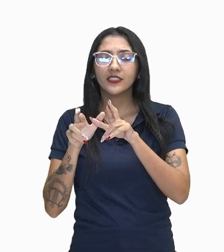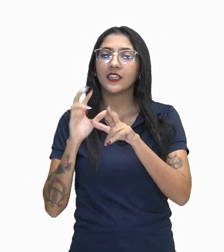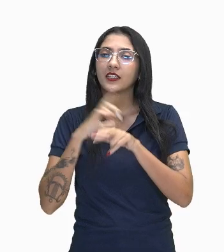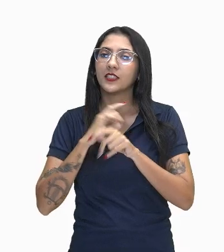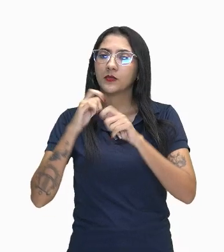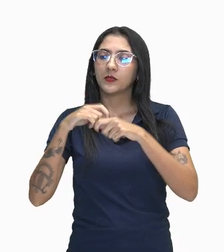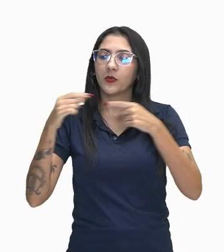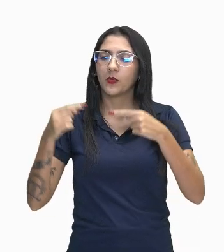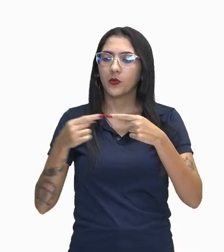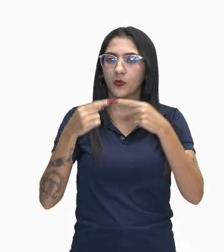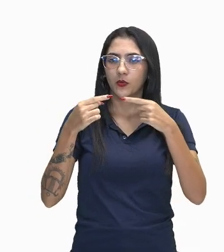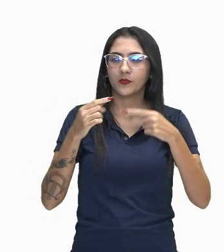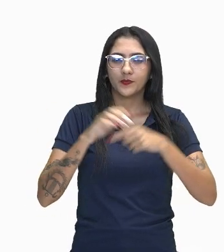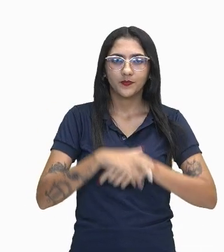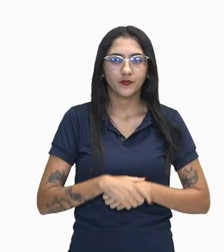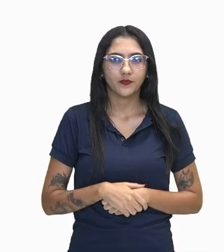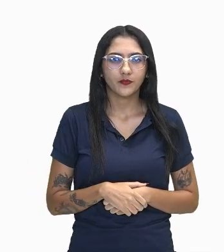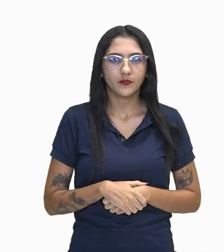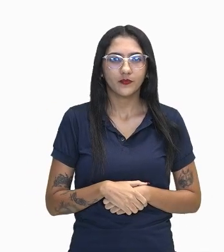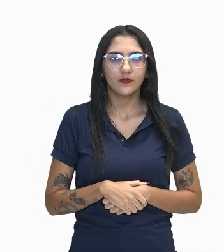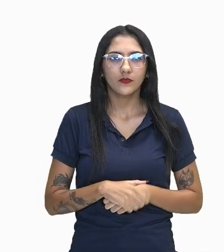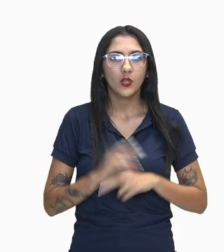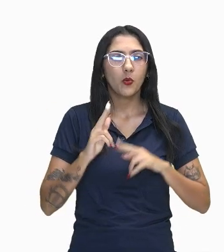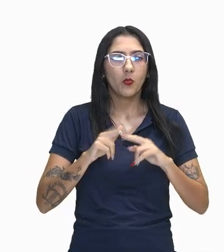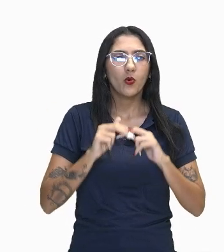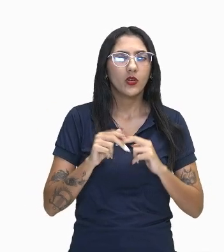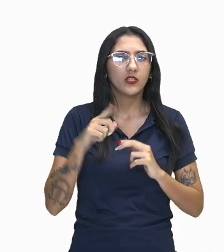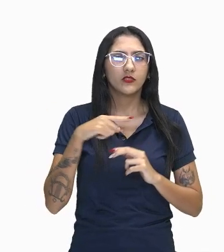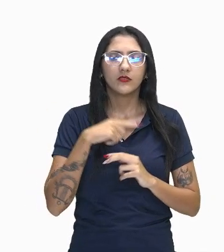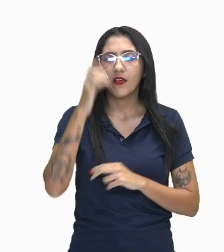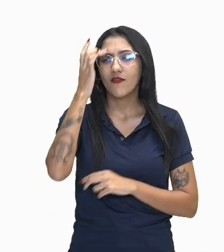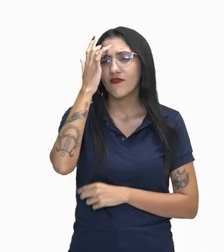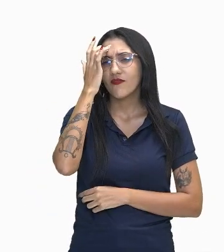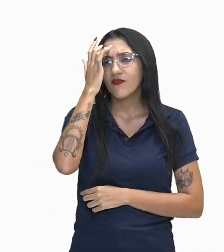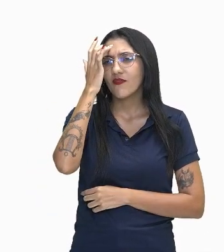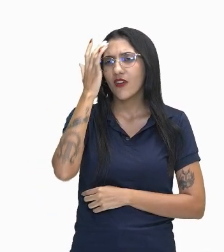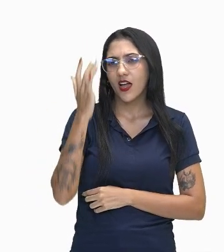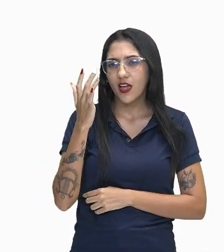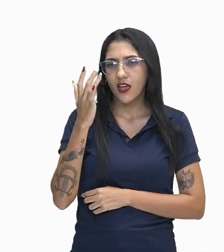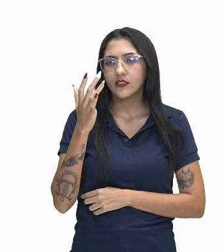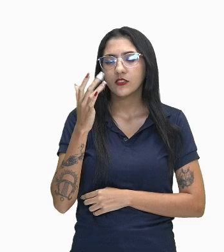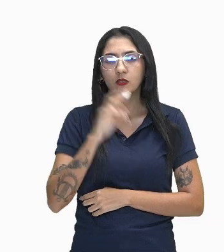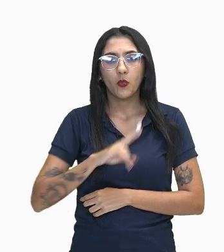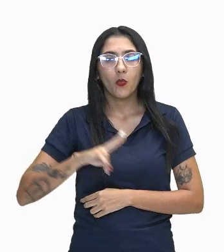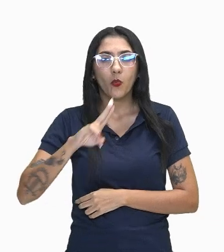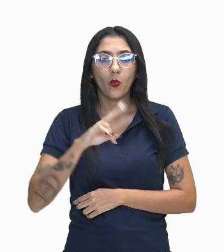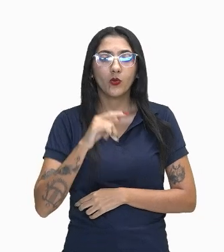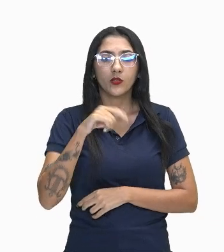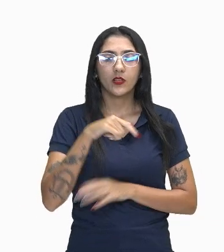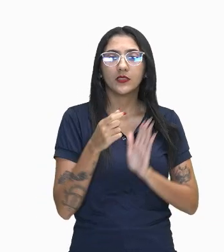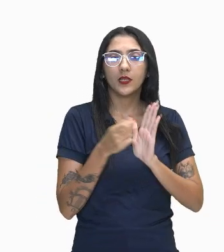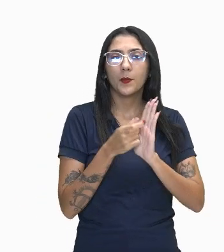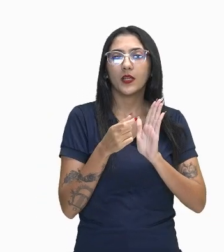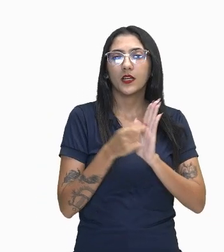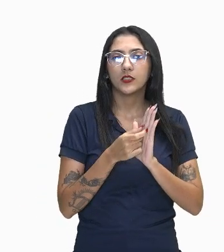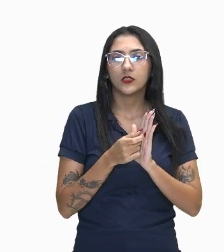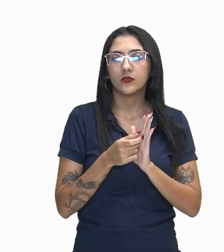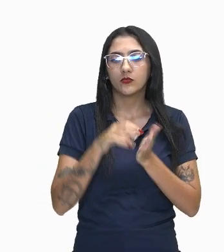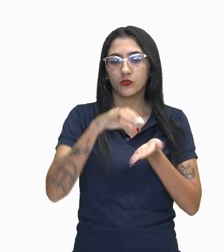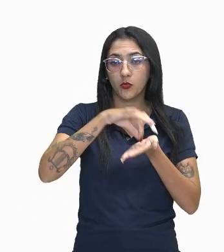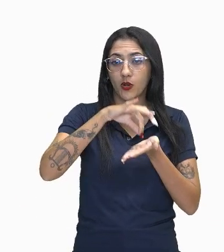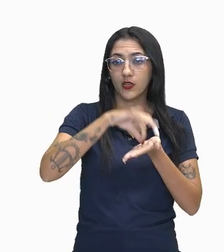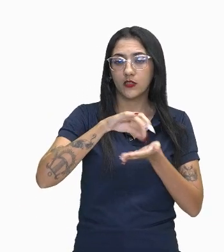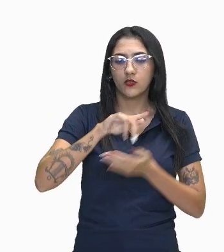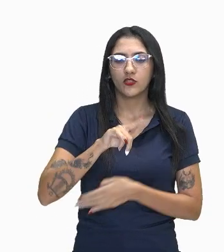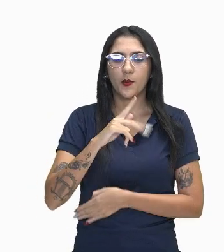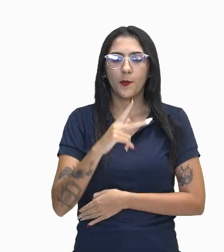aparelhos. Então, isso acaba facilitando, né, a utilização aí do aparelho de GPS, tá? Com